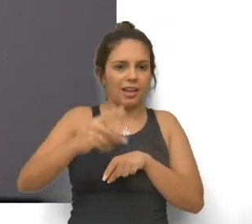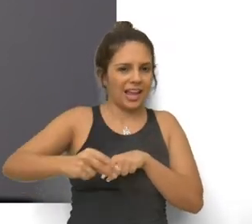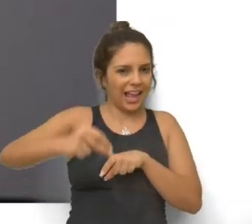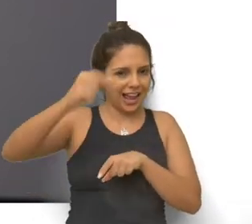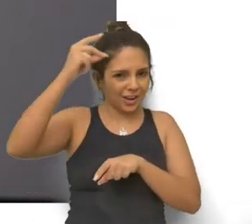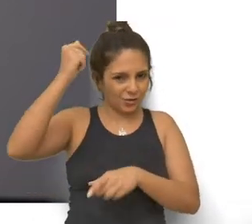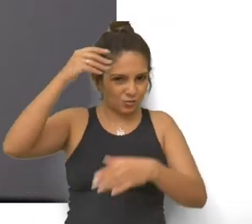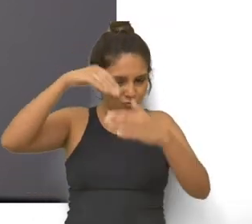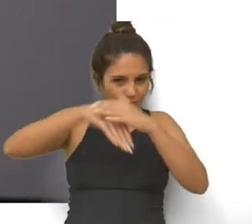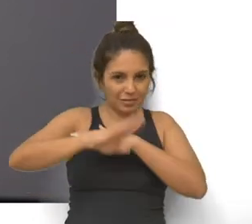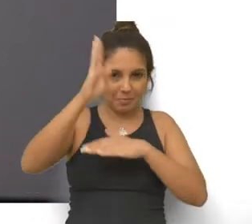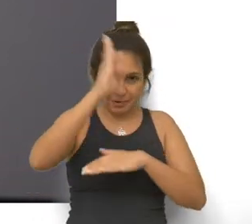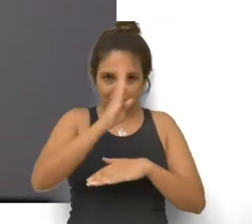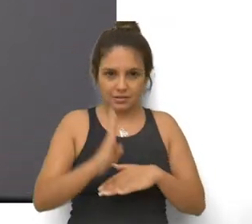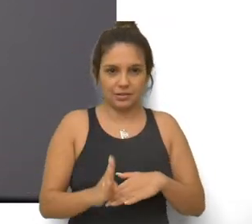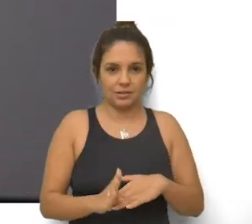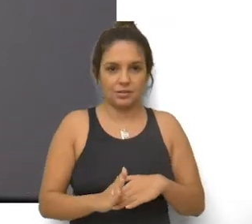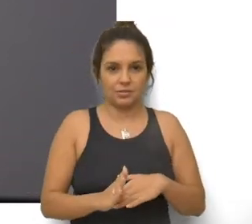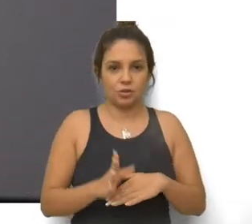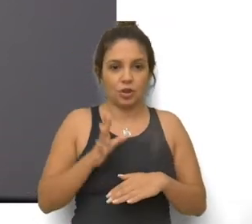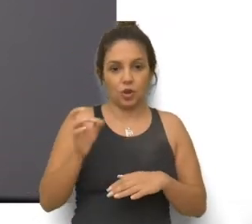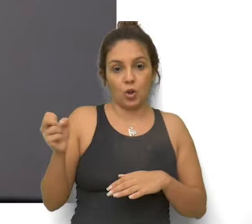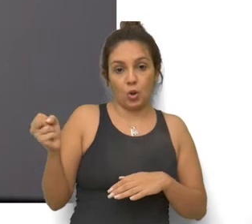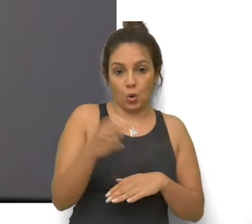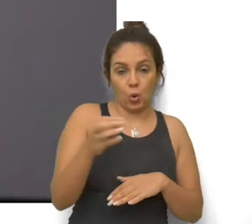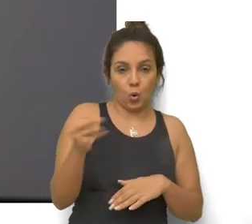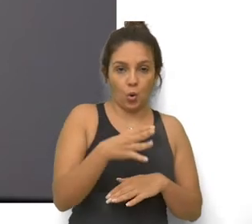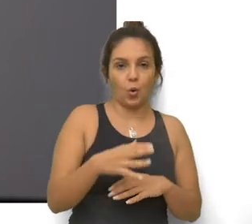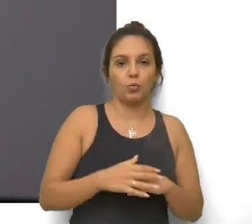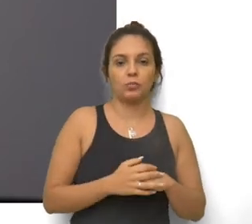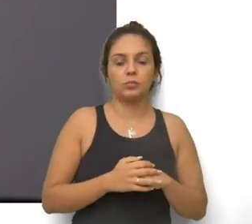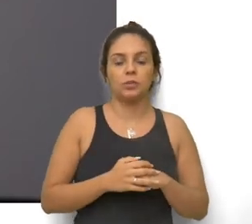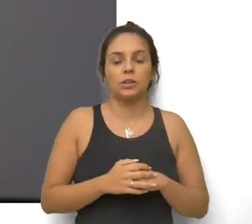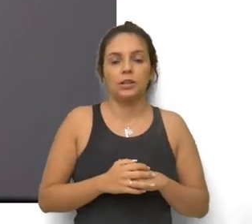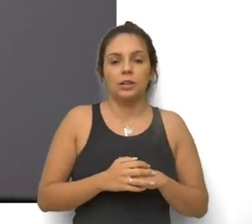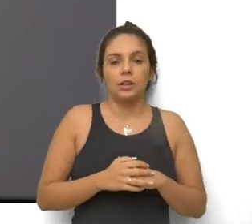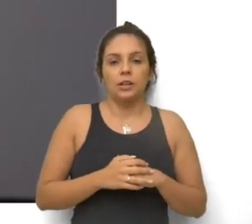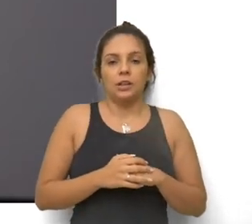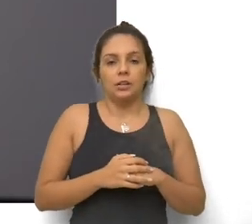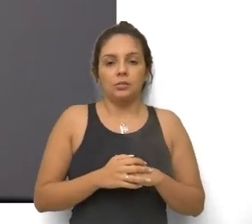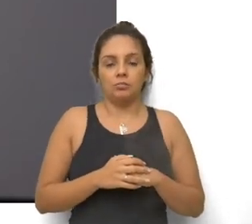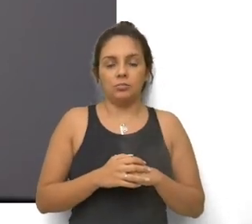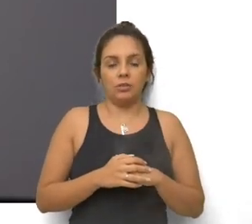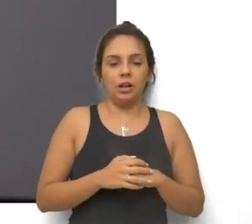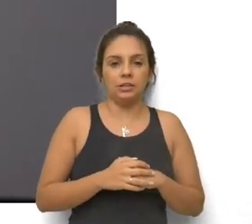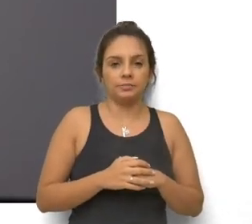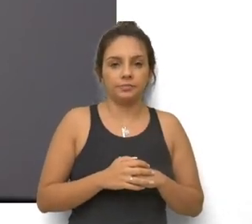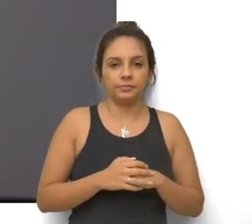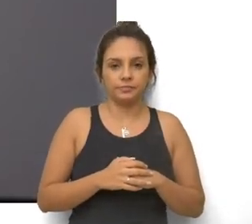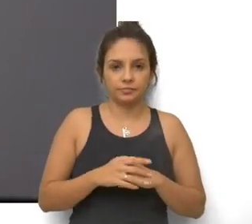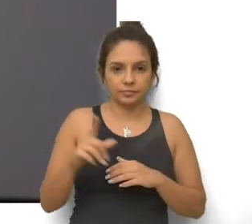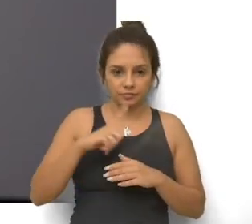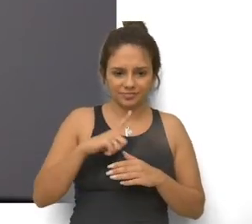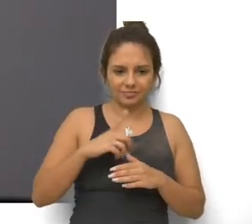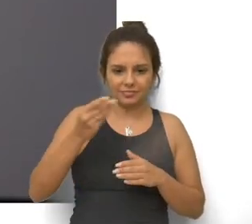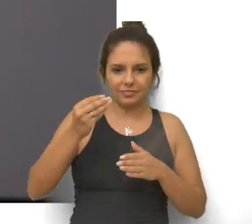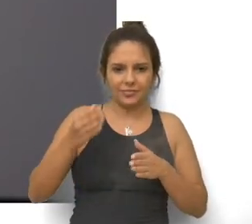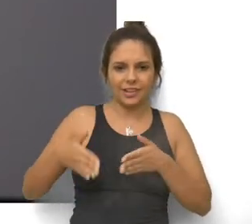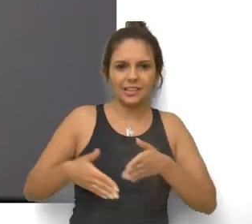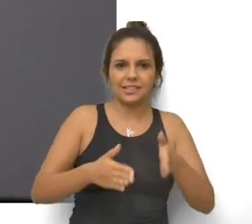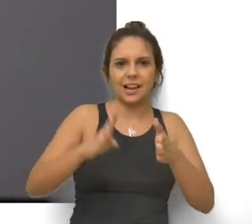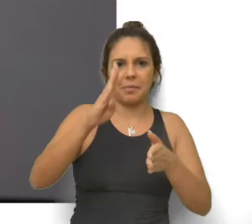relíquia daquele Brasil moderno, né? E ela loteou, eram estradas